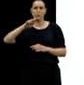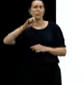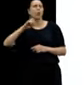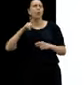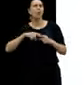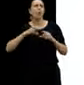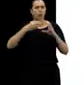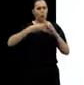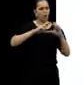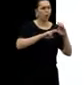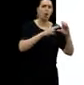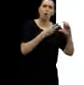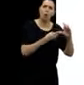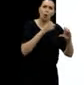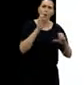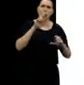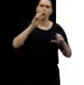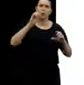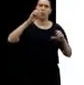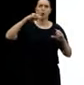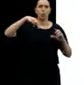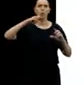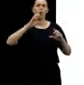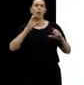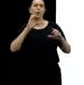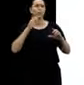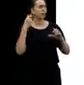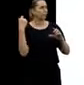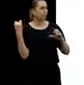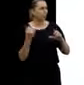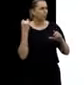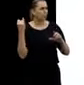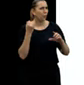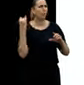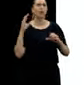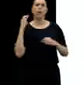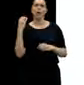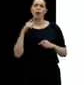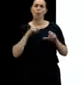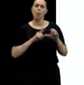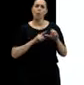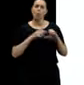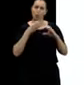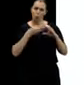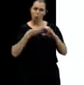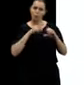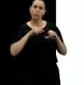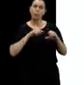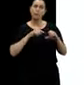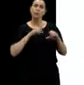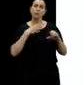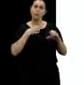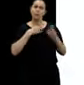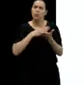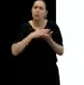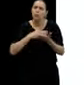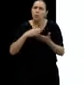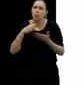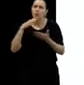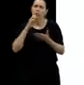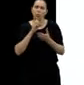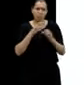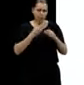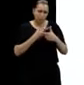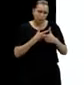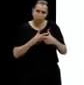tão requisitadas, elas são tão importantes na ciência? Justamente porque quando elas estão nesse estado, lá no início das